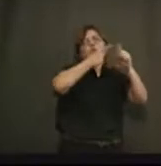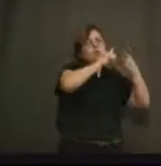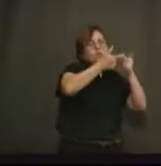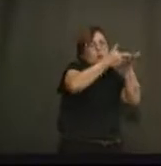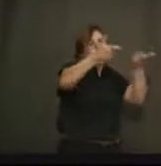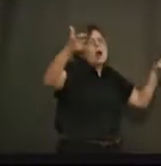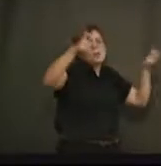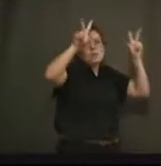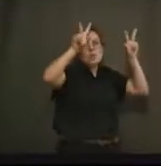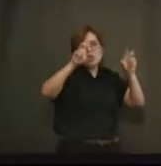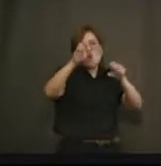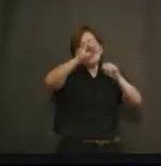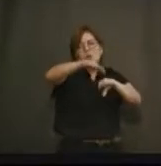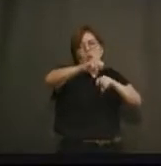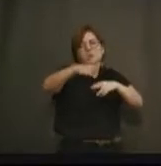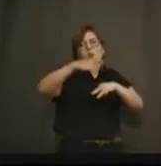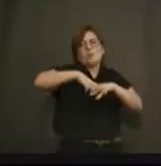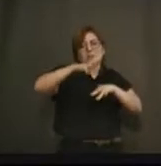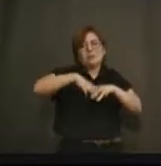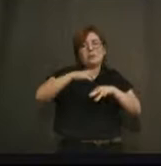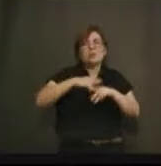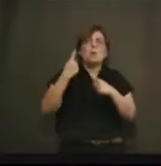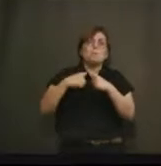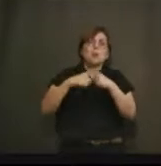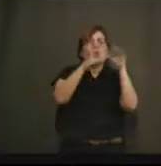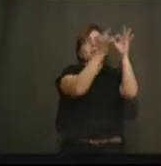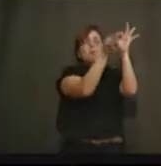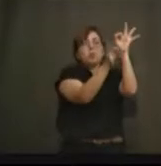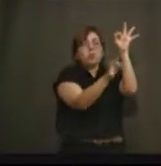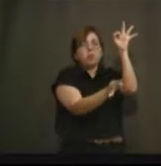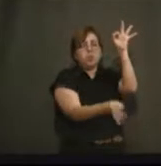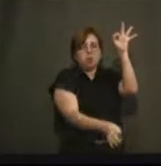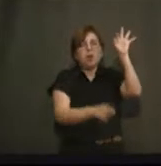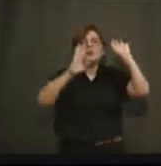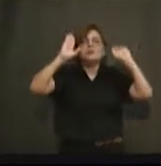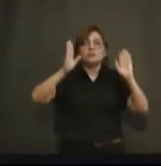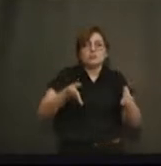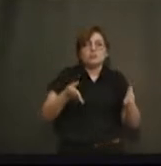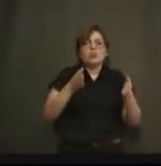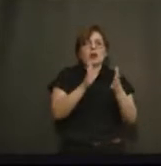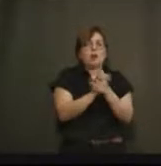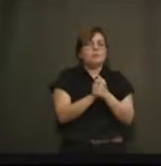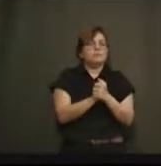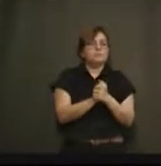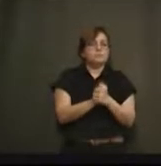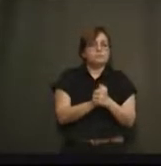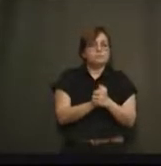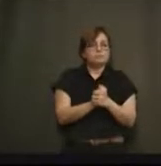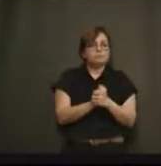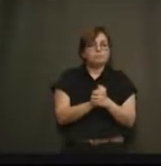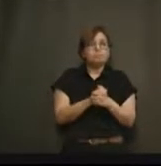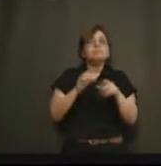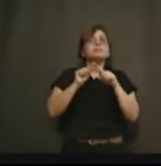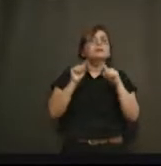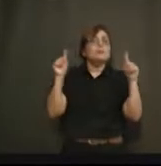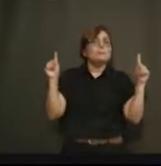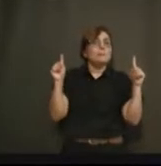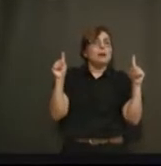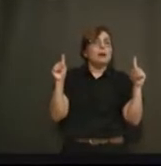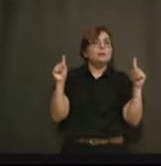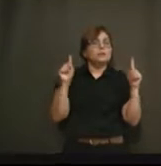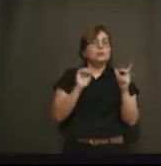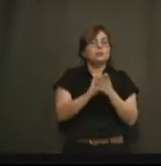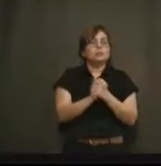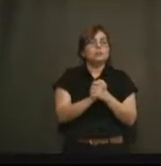discussão que nos levaria longe demais, precisaríamos de várias bienais para analisar, mas eu vou